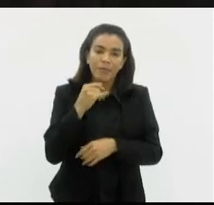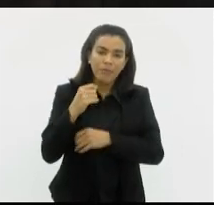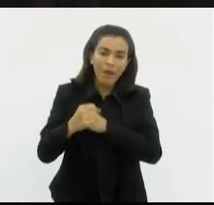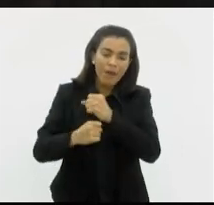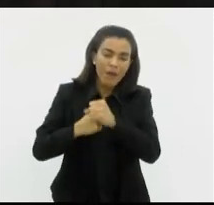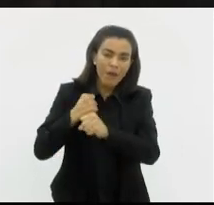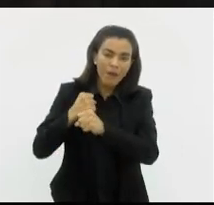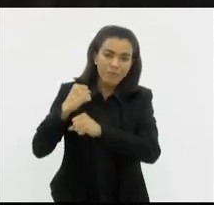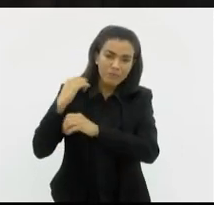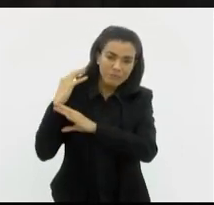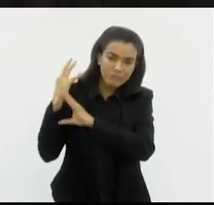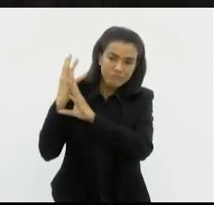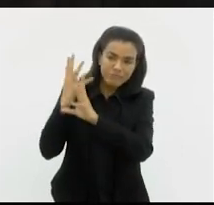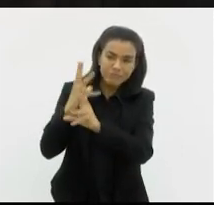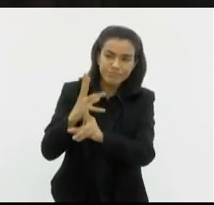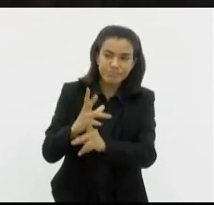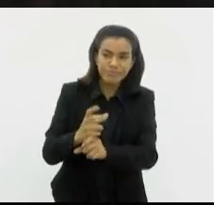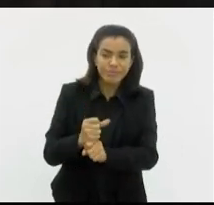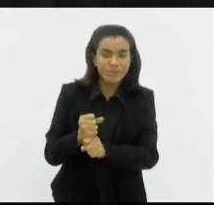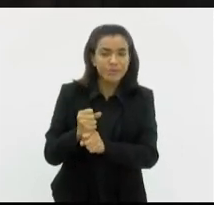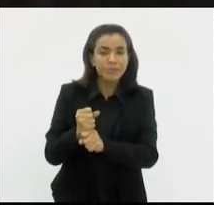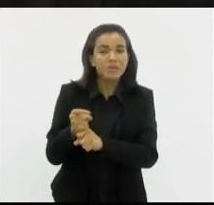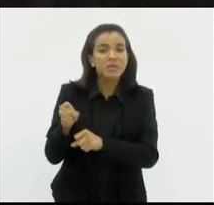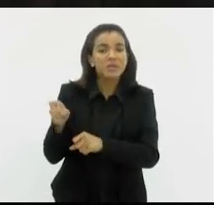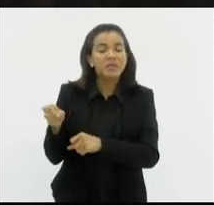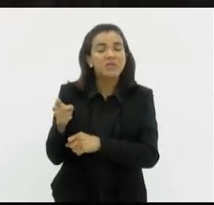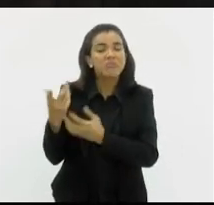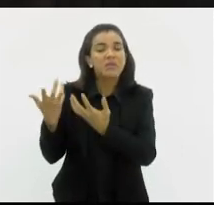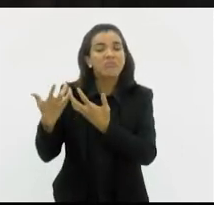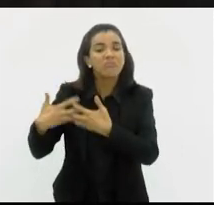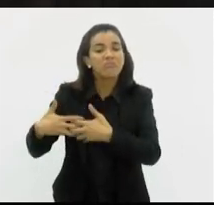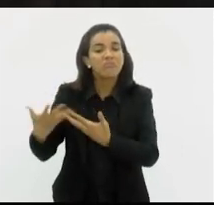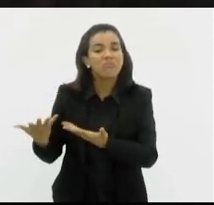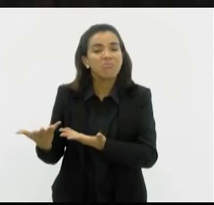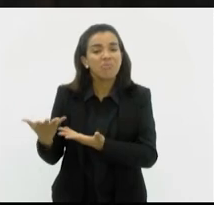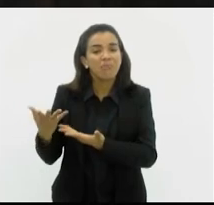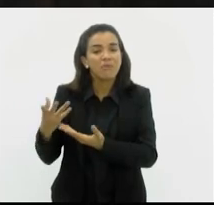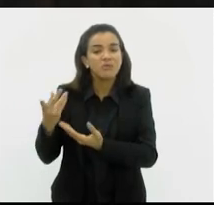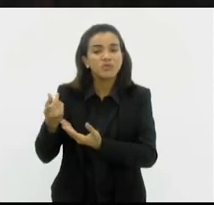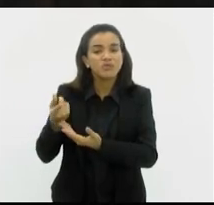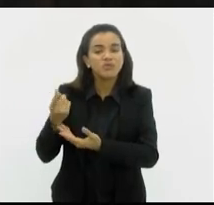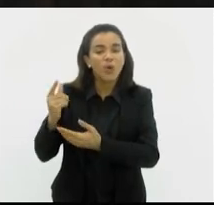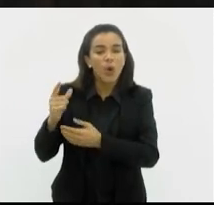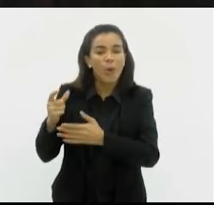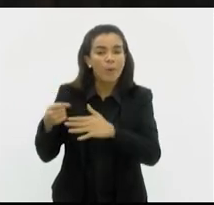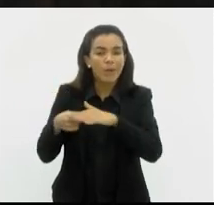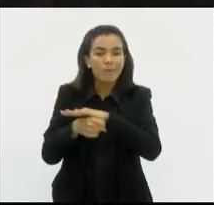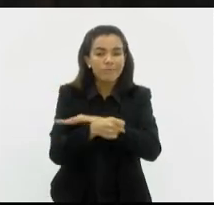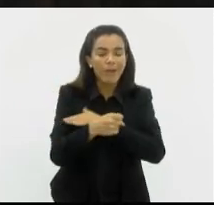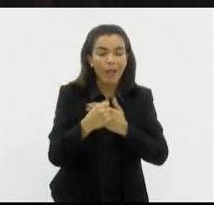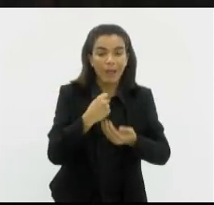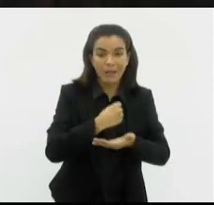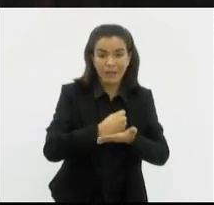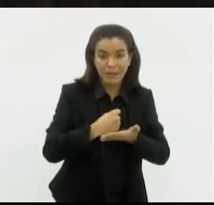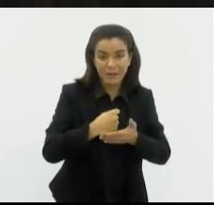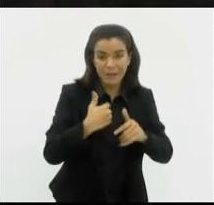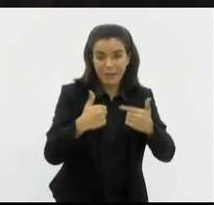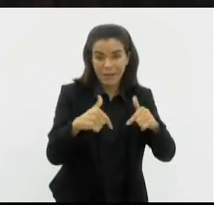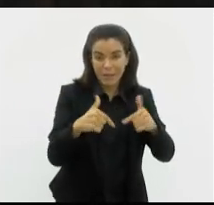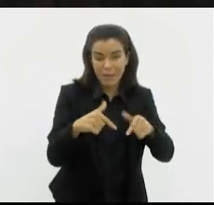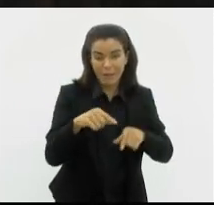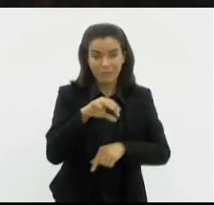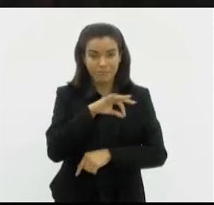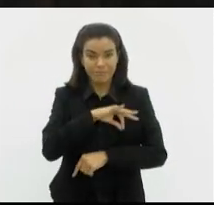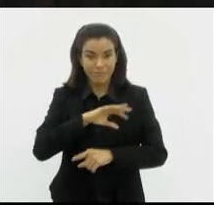anos, que não estão dando retorno em termos de geração de emprego e de renda,